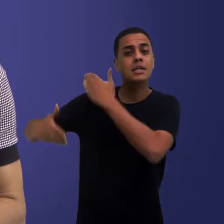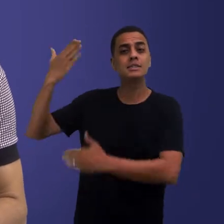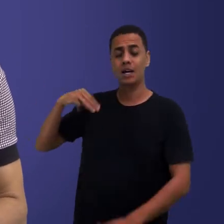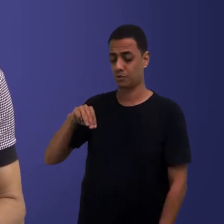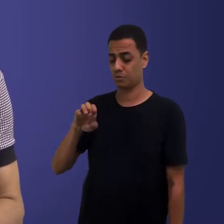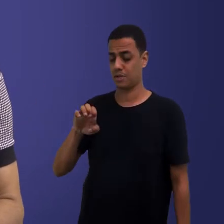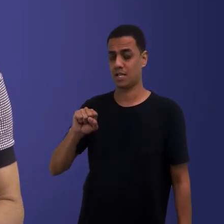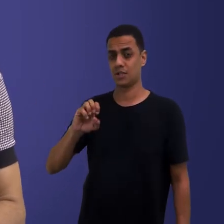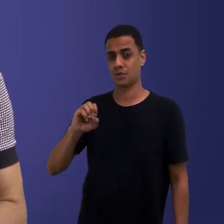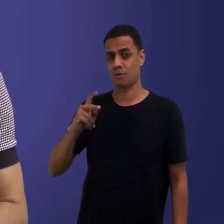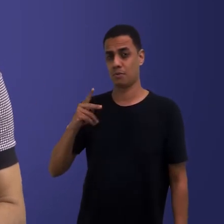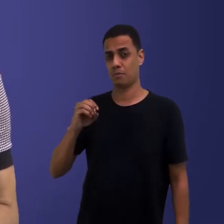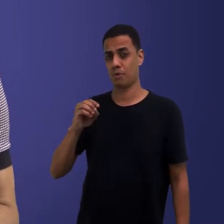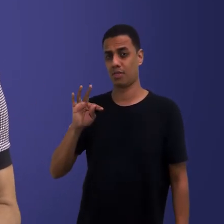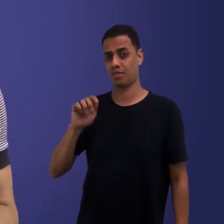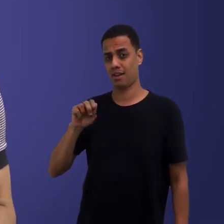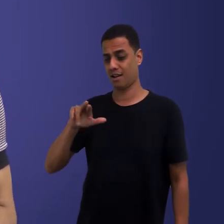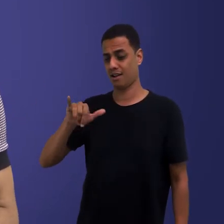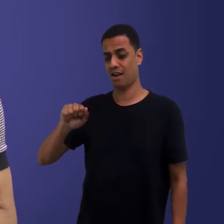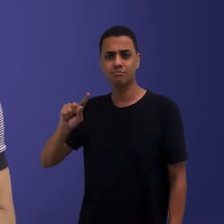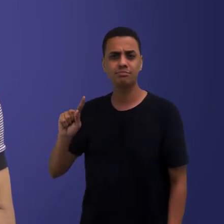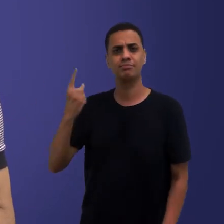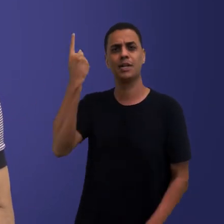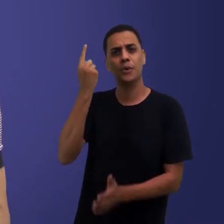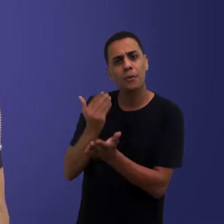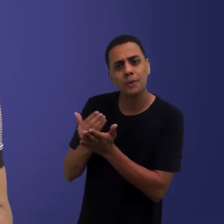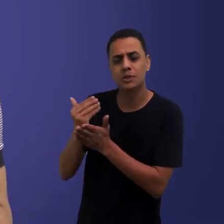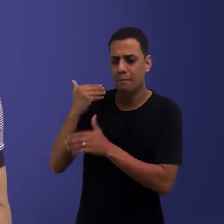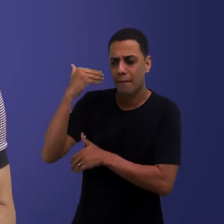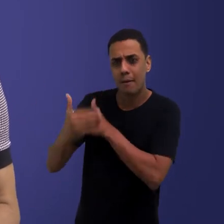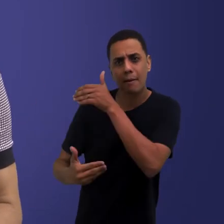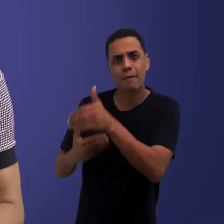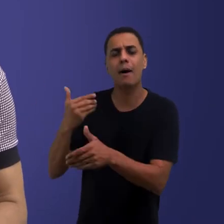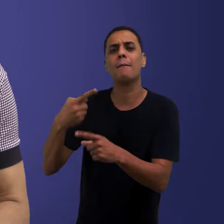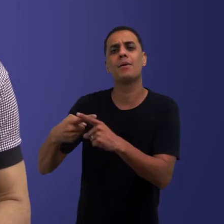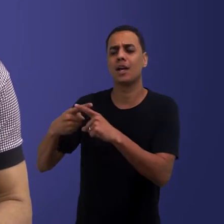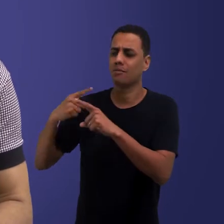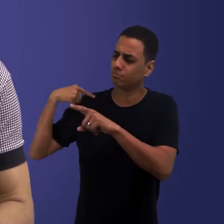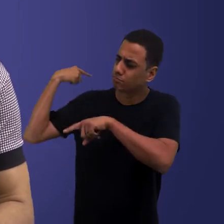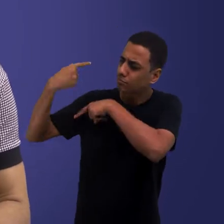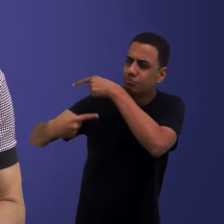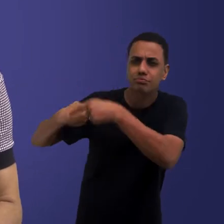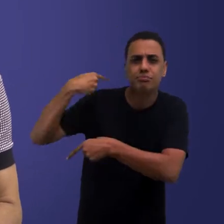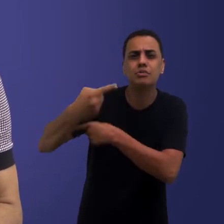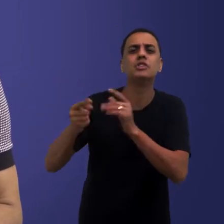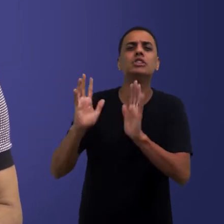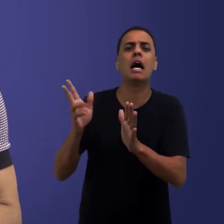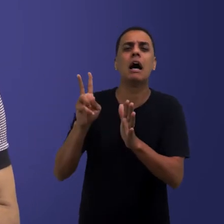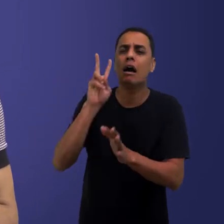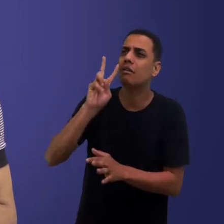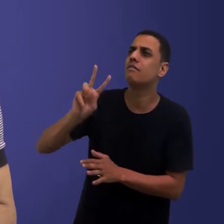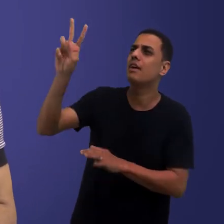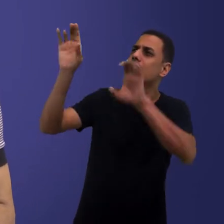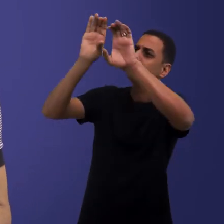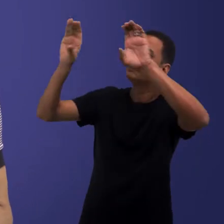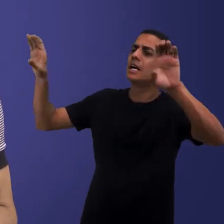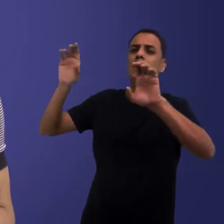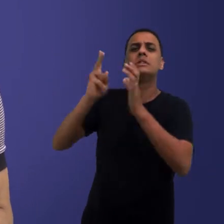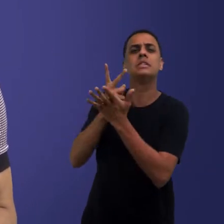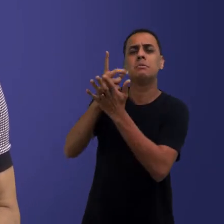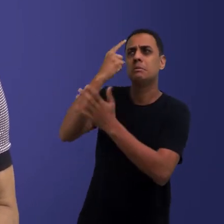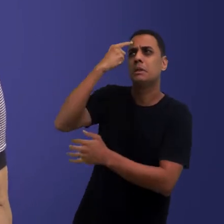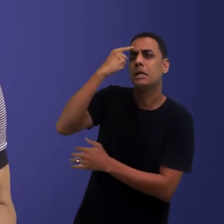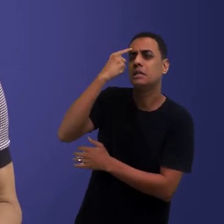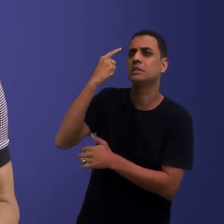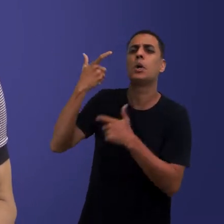tem fascinado a humanidade que, ao longo de milênios, olha para o céu e formula perguntas fundamentais. Quem